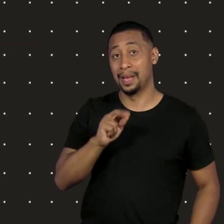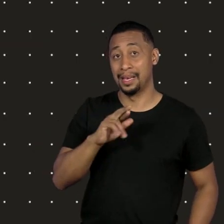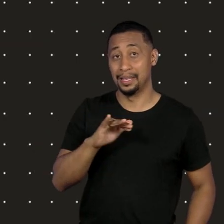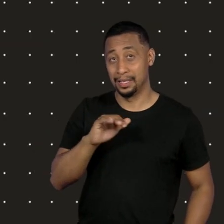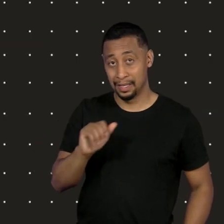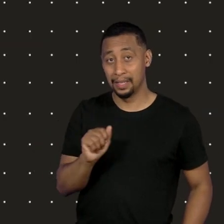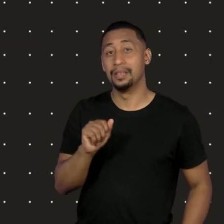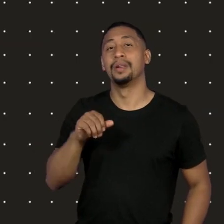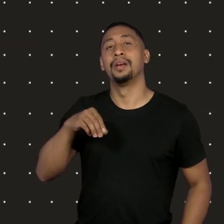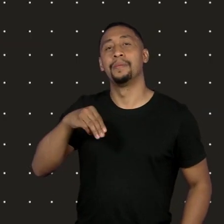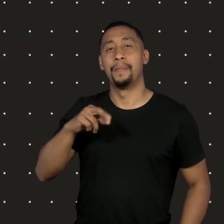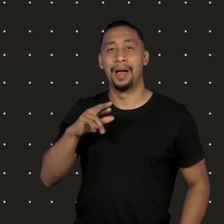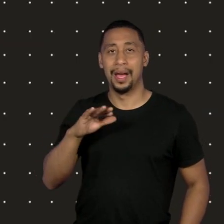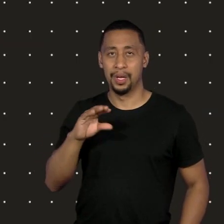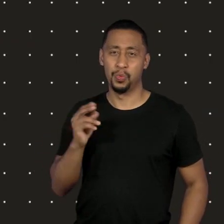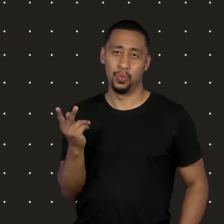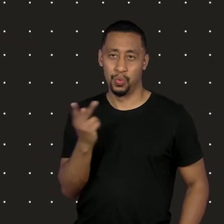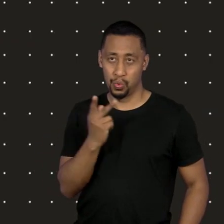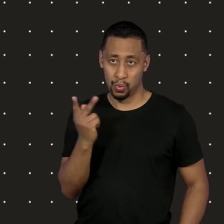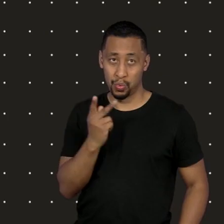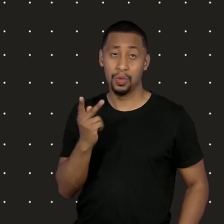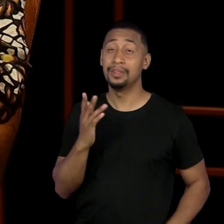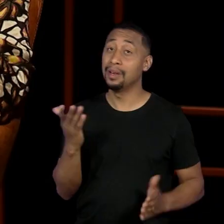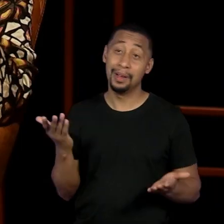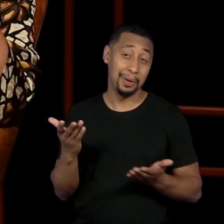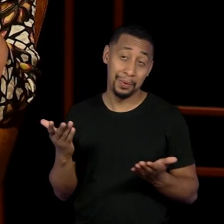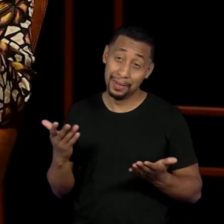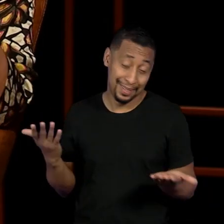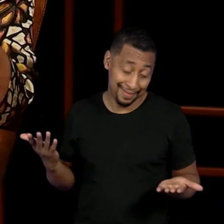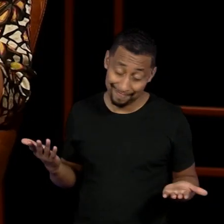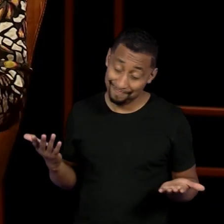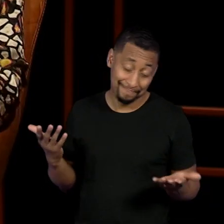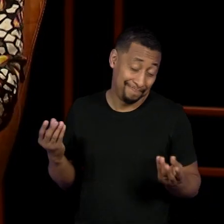e agora ele sozinho vem para todo lado. Quer dizer, foi